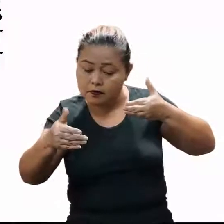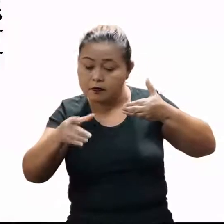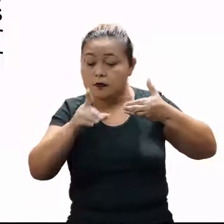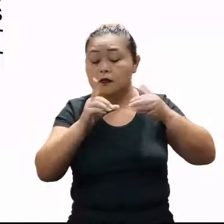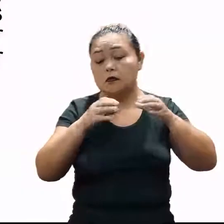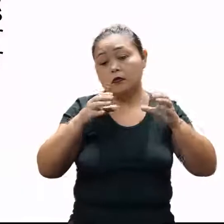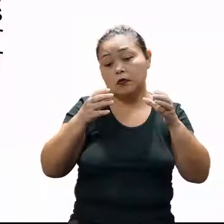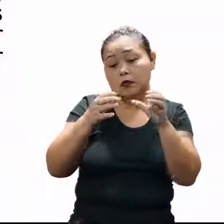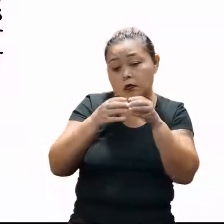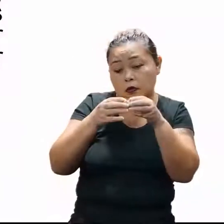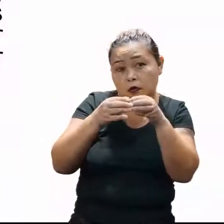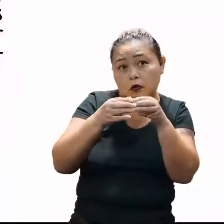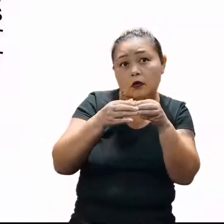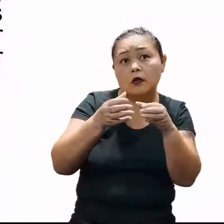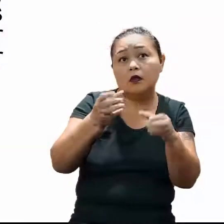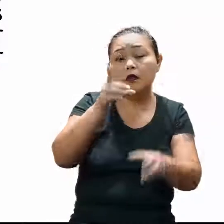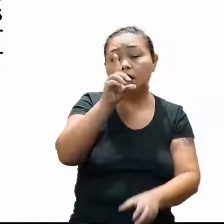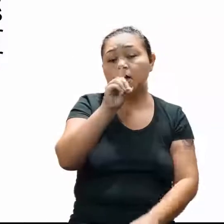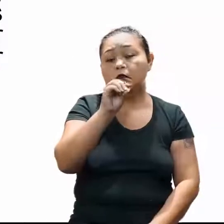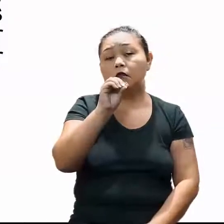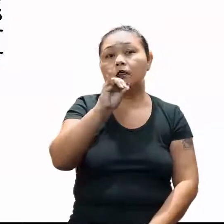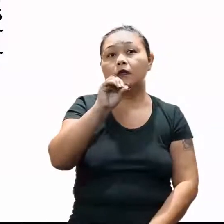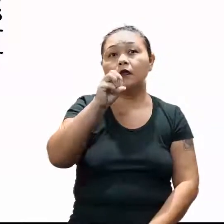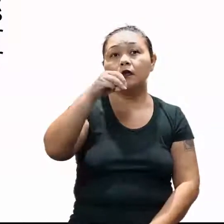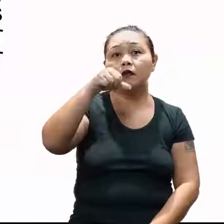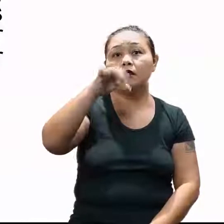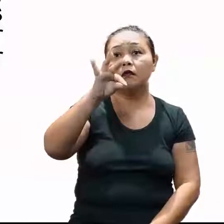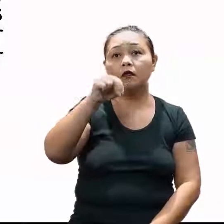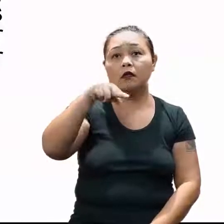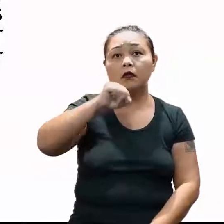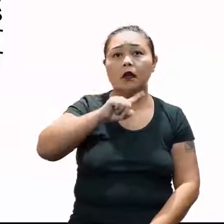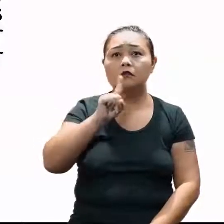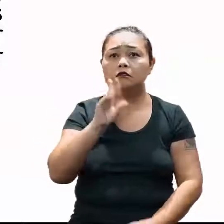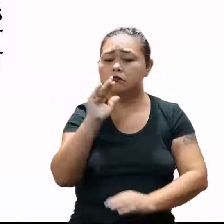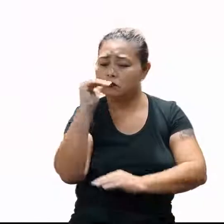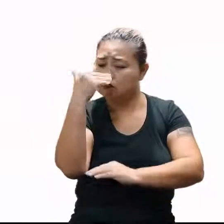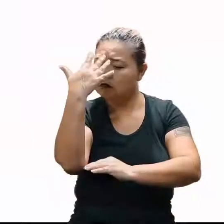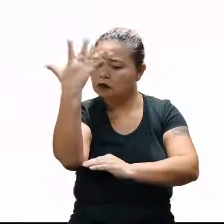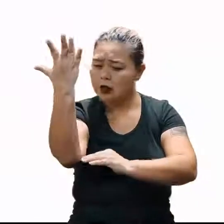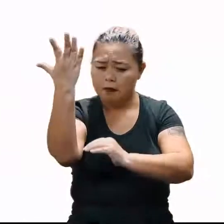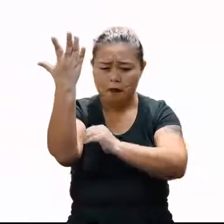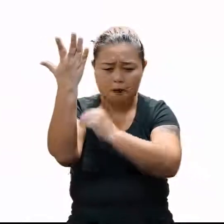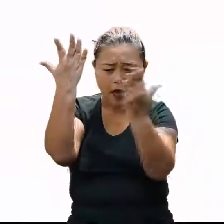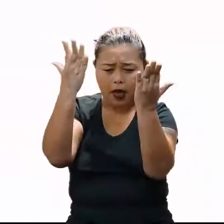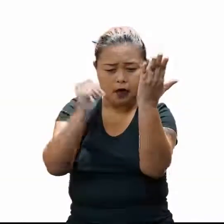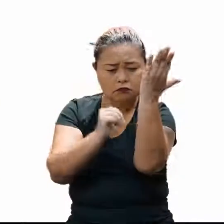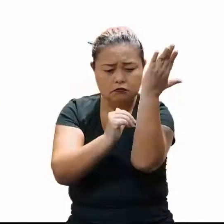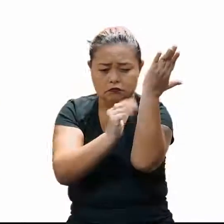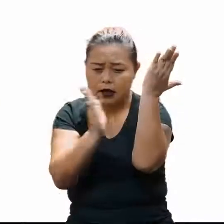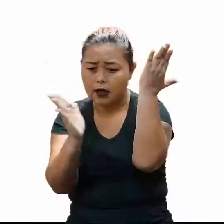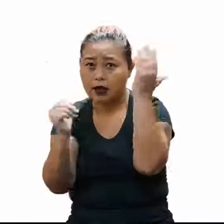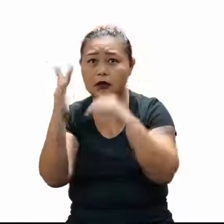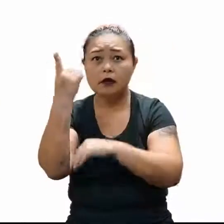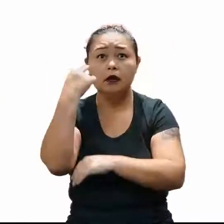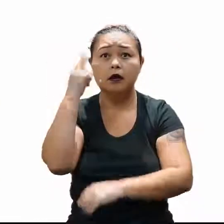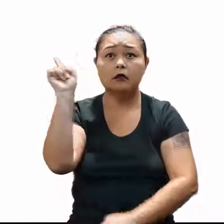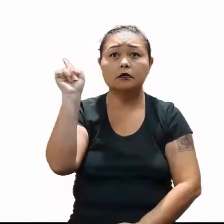começa a abrir o piquete de penetração. Lá em Diamantina. Então, olha aí.